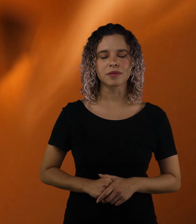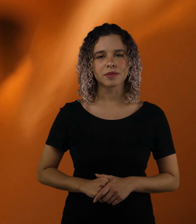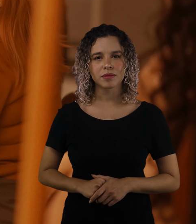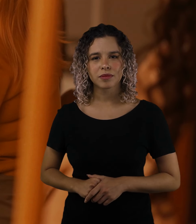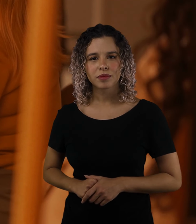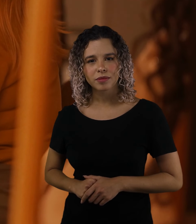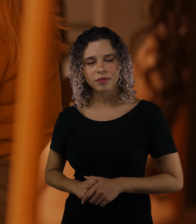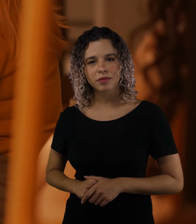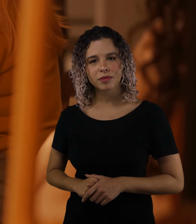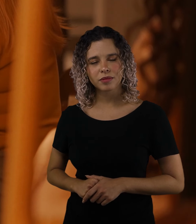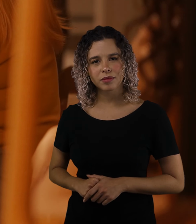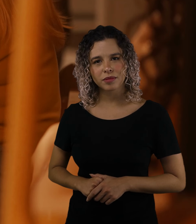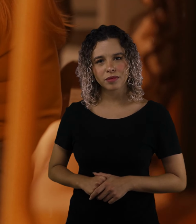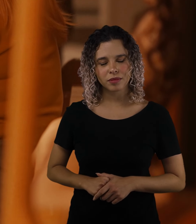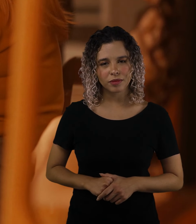violão.